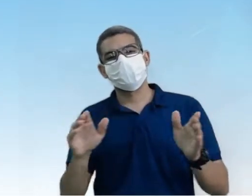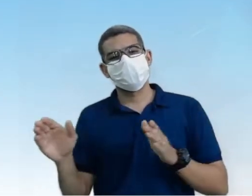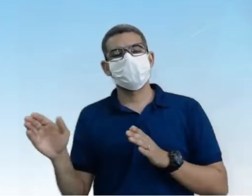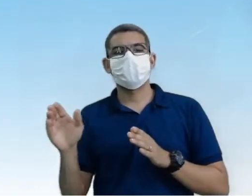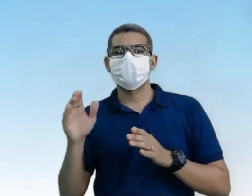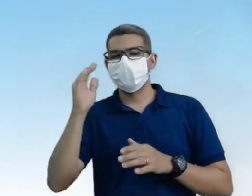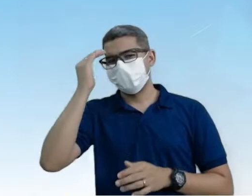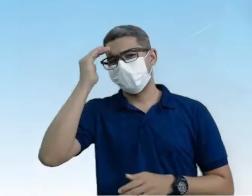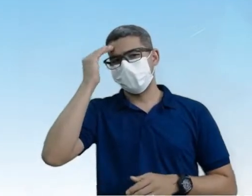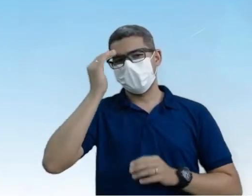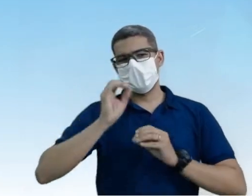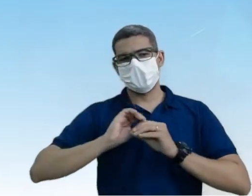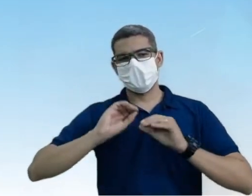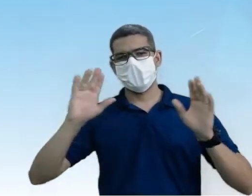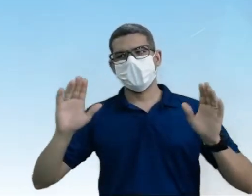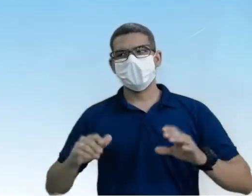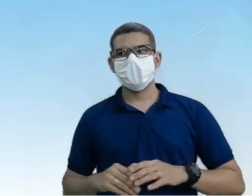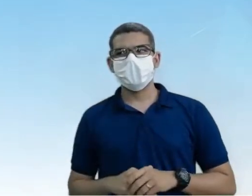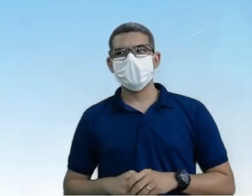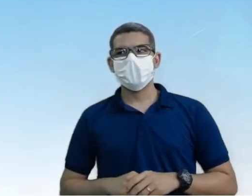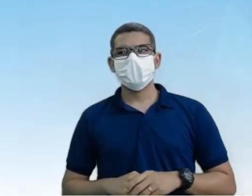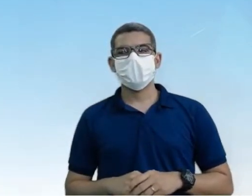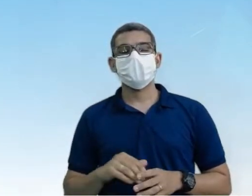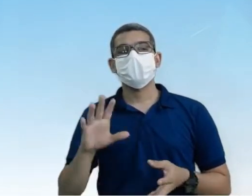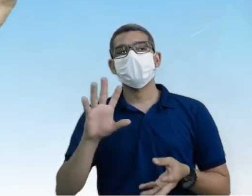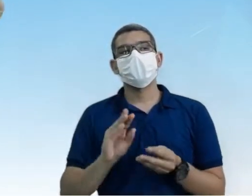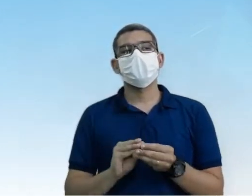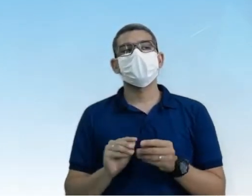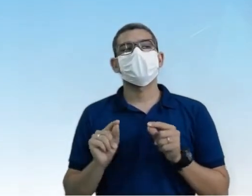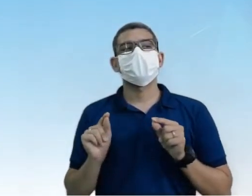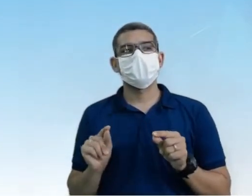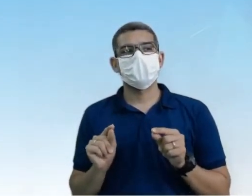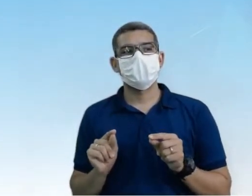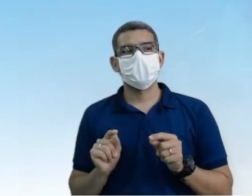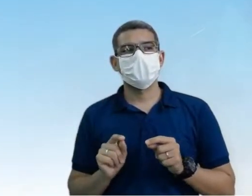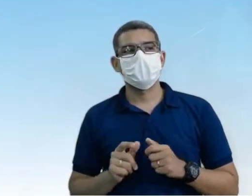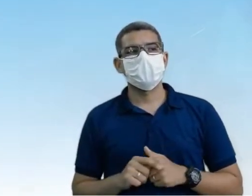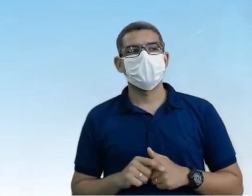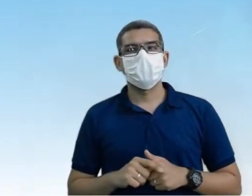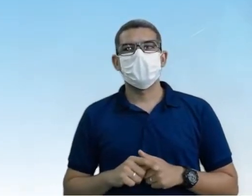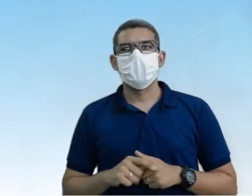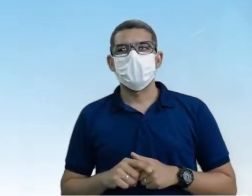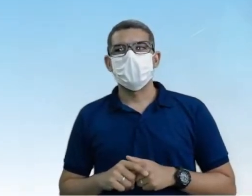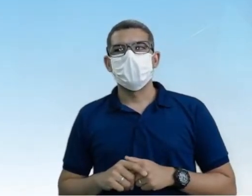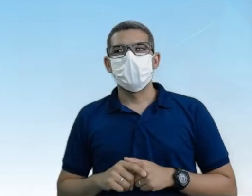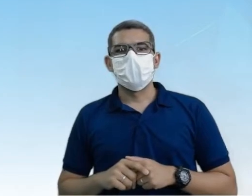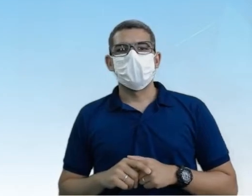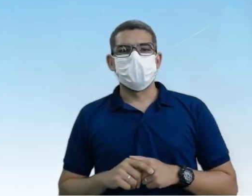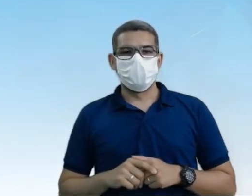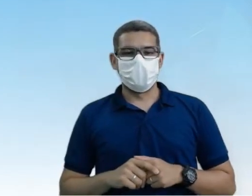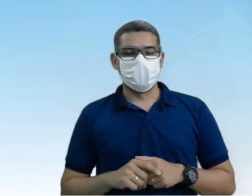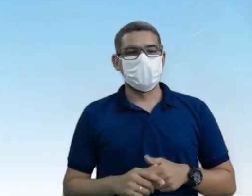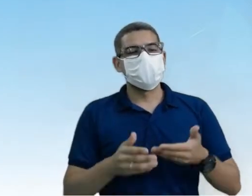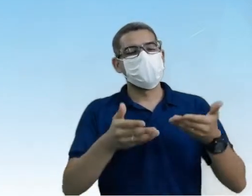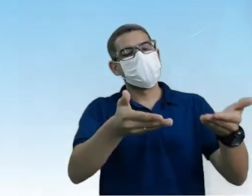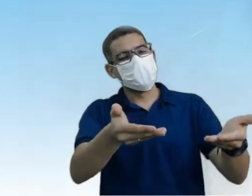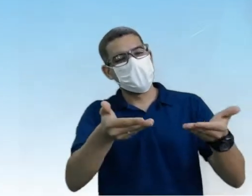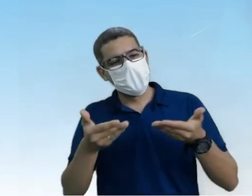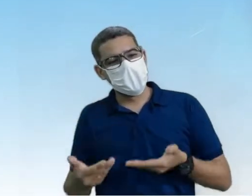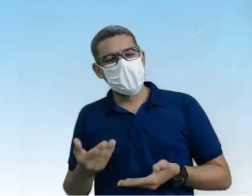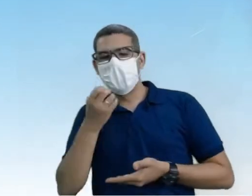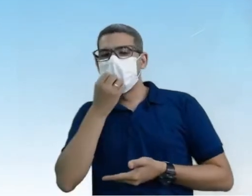está tentando promover. Só um resumo, tem aí, ó, Refugees Welcome, ou seja, acolhida ou